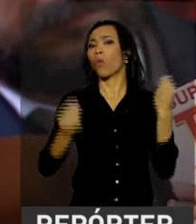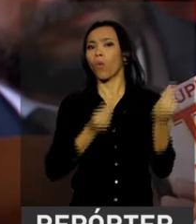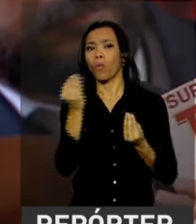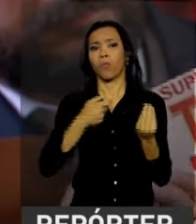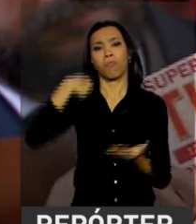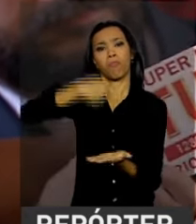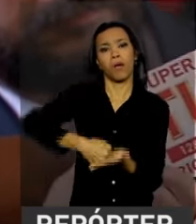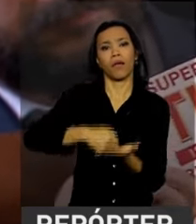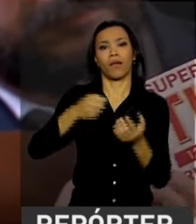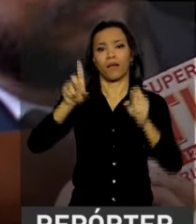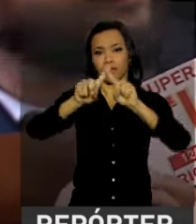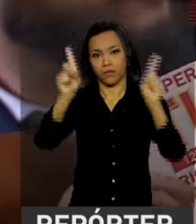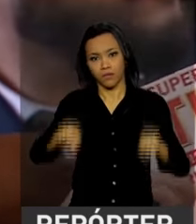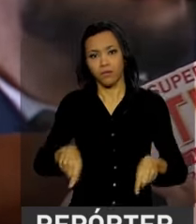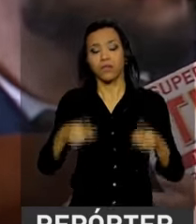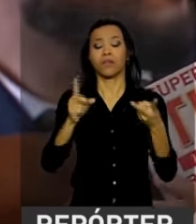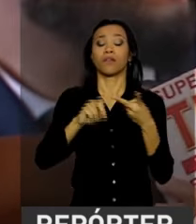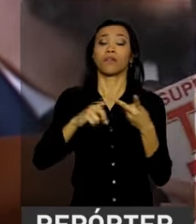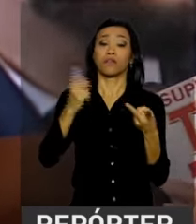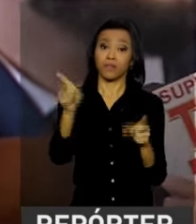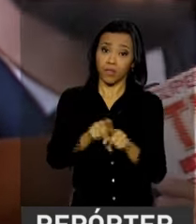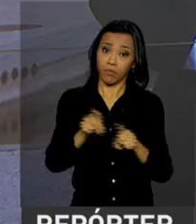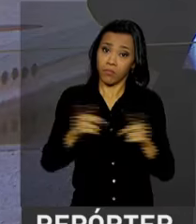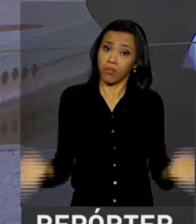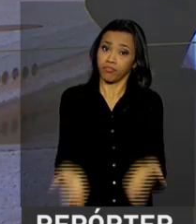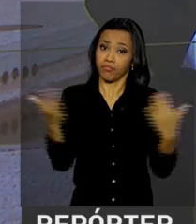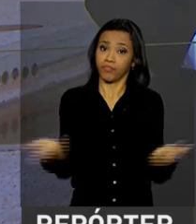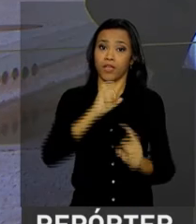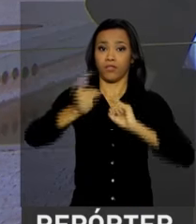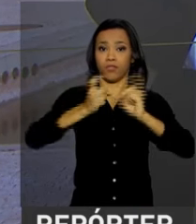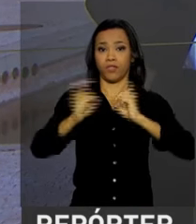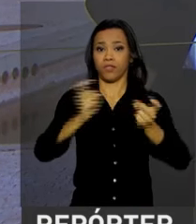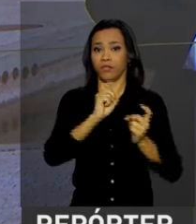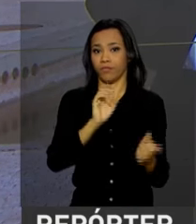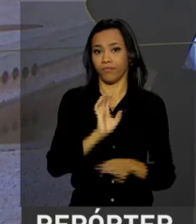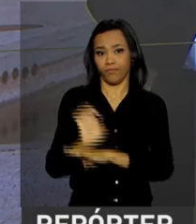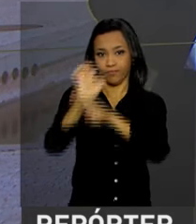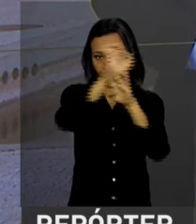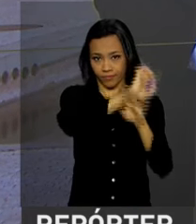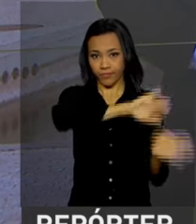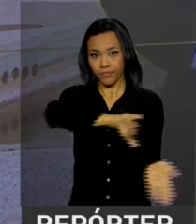para o custeio da máquina e até para novos investimentos. Bom, João